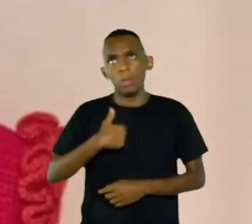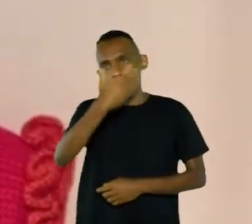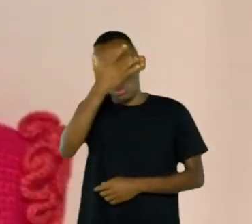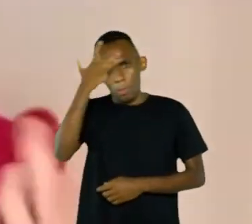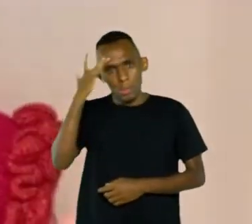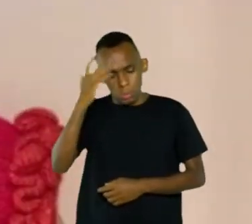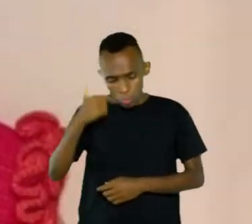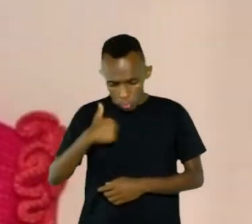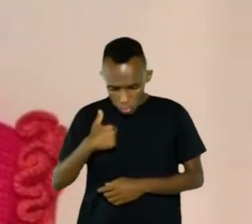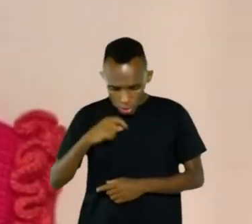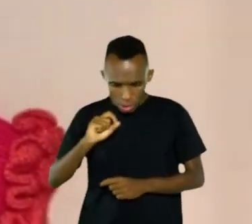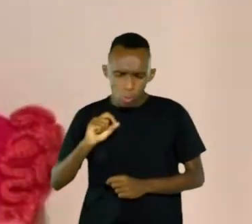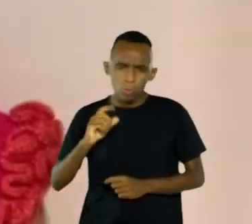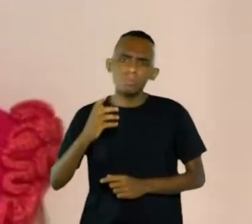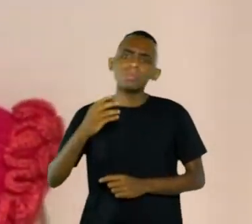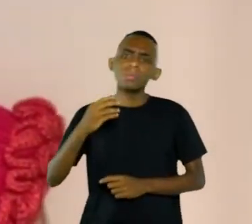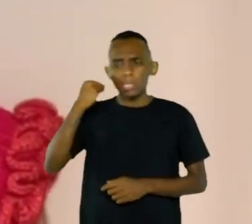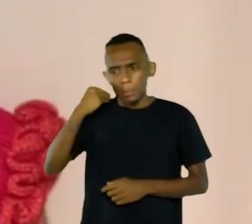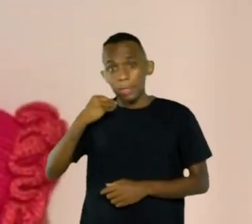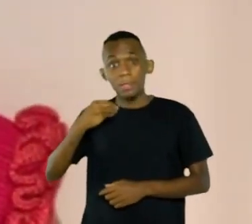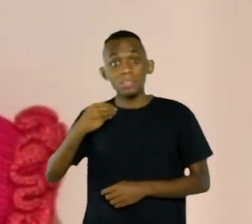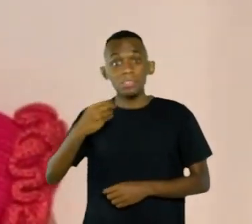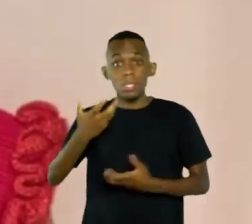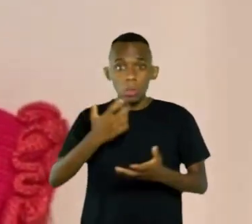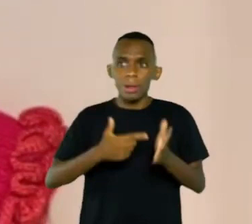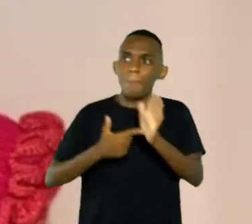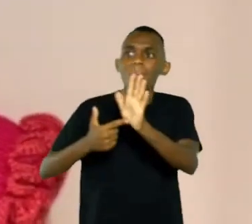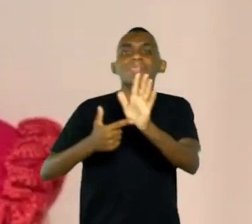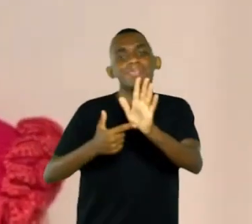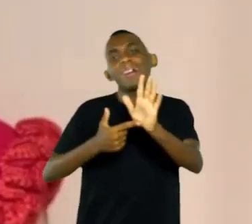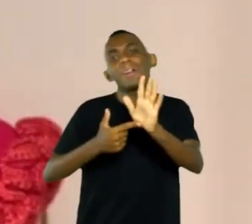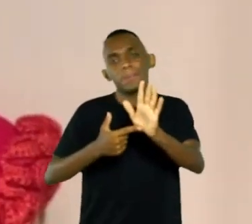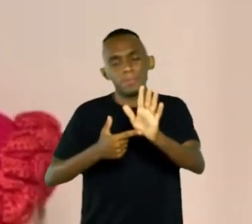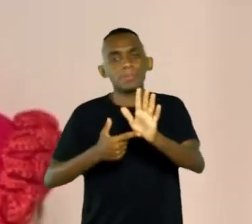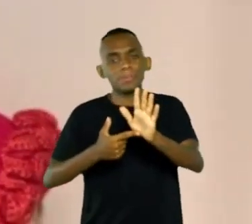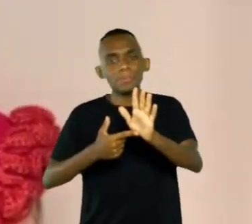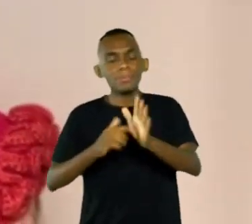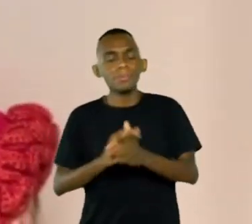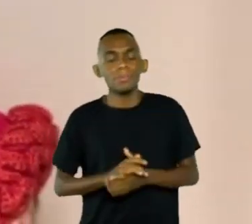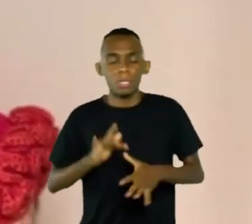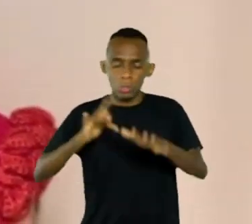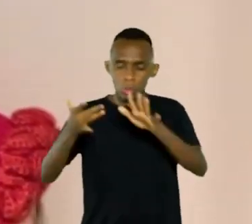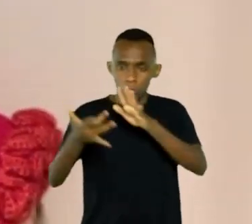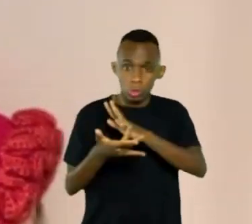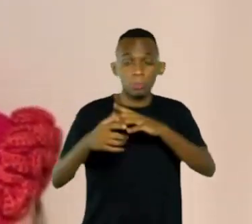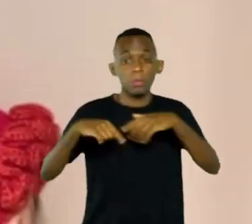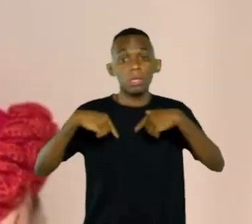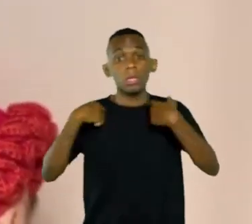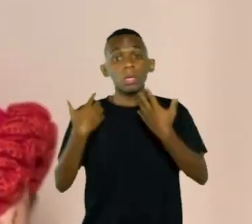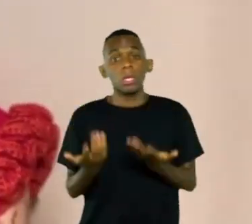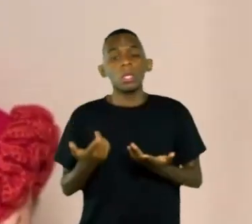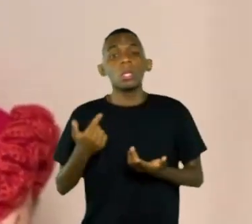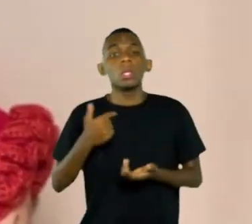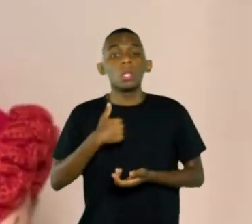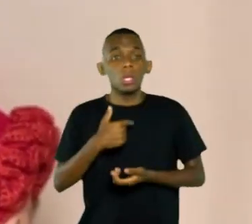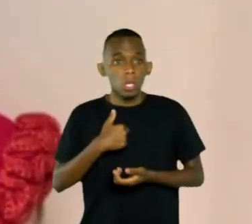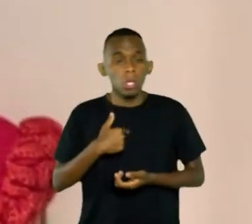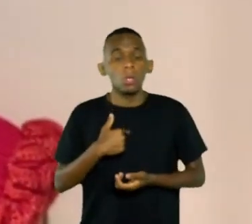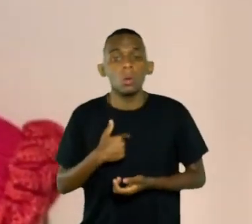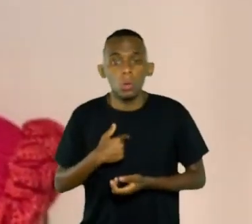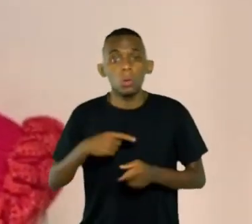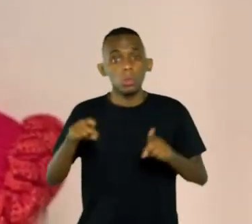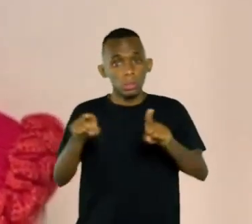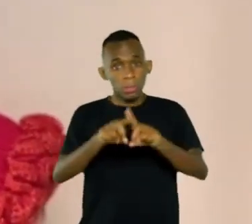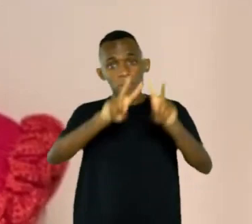coisas a ponto de falar sobre elas e dividir aquilo que eu estou vivendo nas minhas redes. Eu acabei trazendo o tema do envelhecimento também,